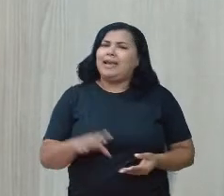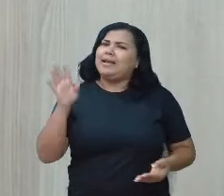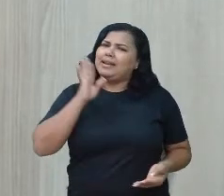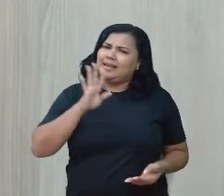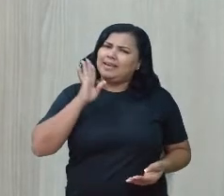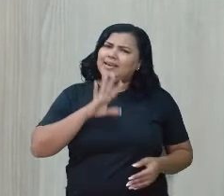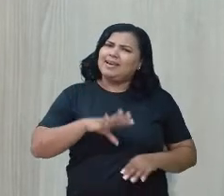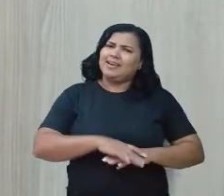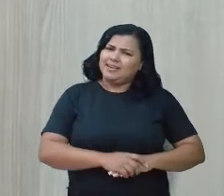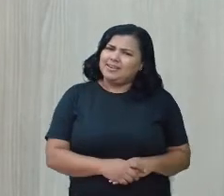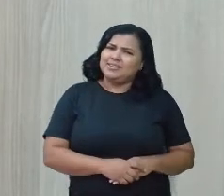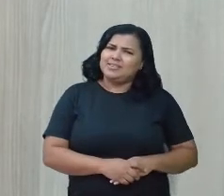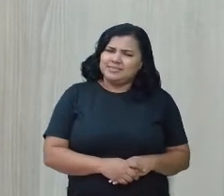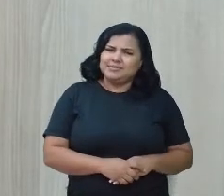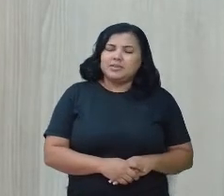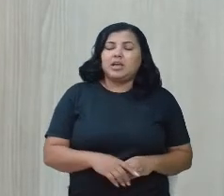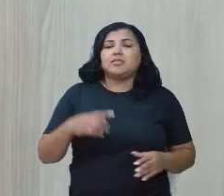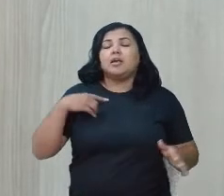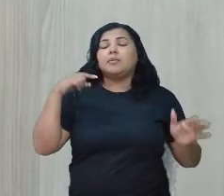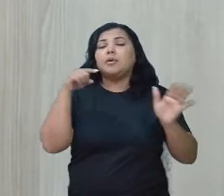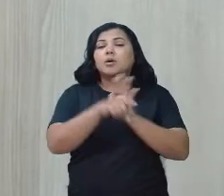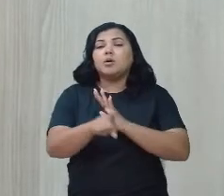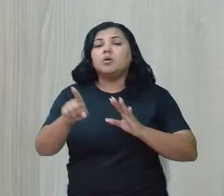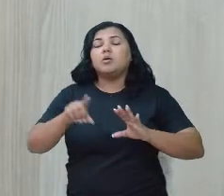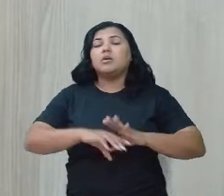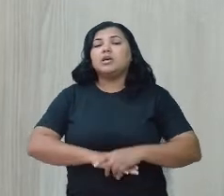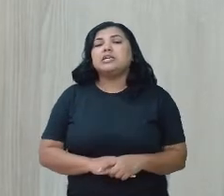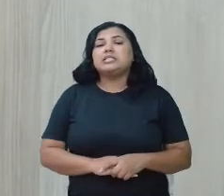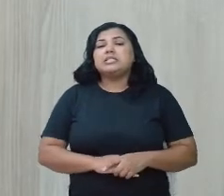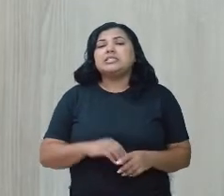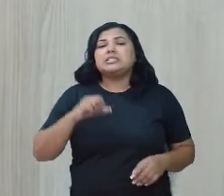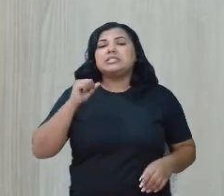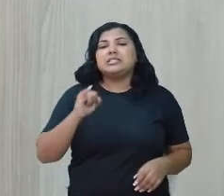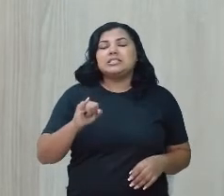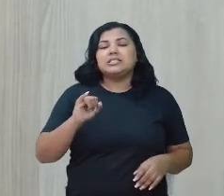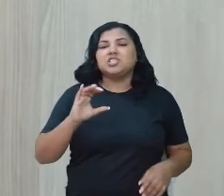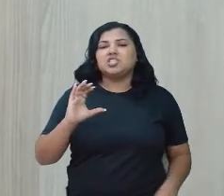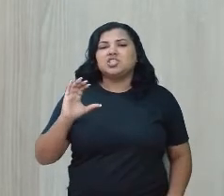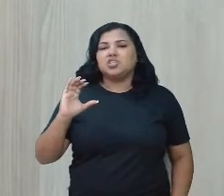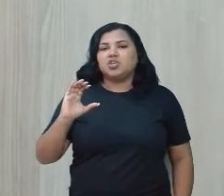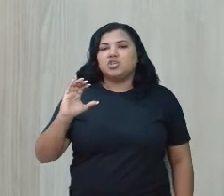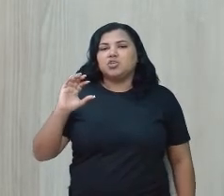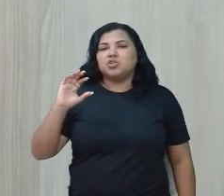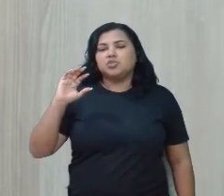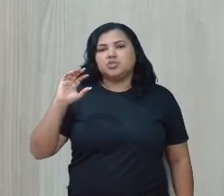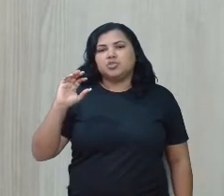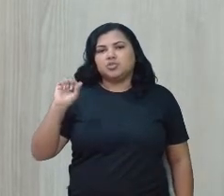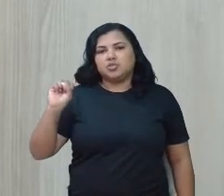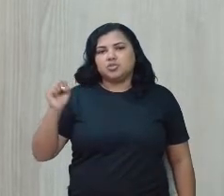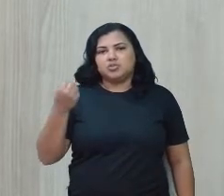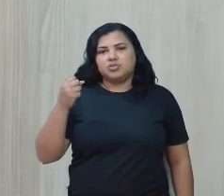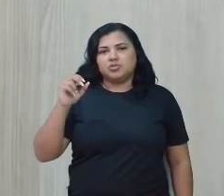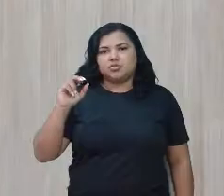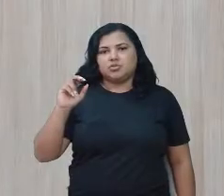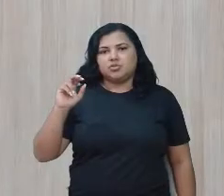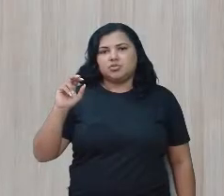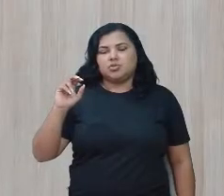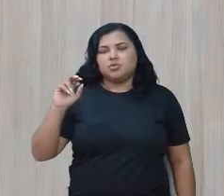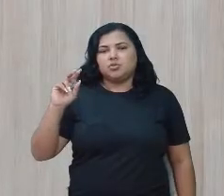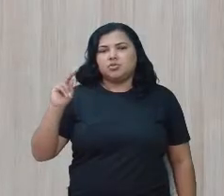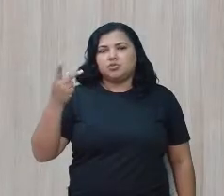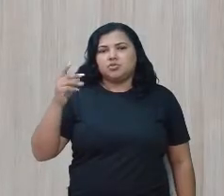legal, Diógenes. Ele está perguntando se Shrek é um desenho de comédia infantil. Ah,